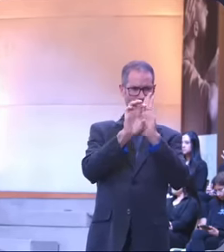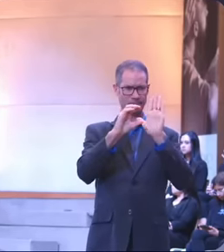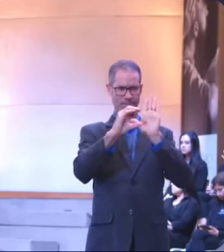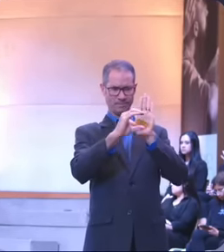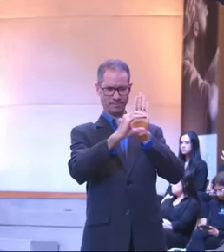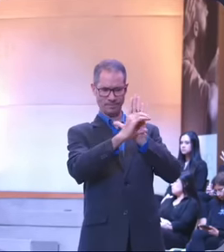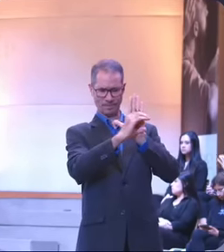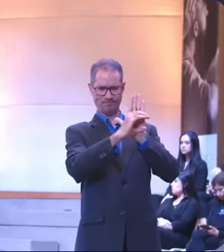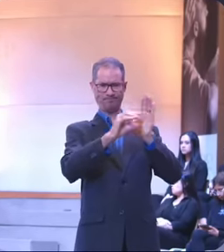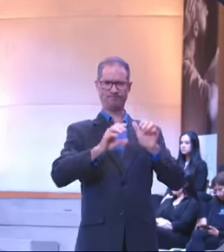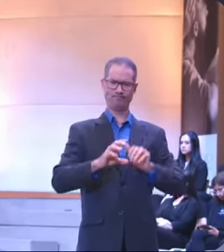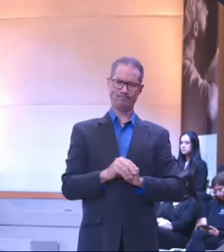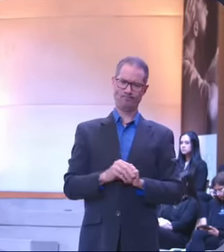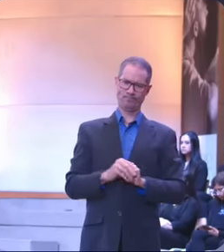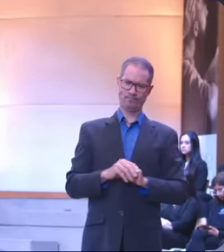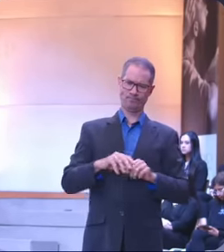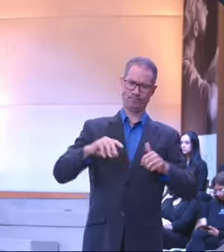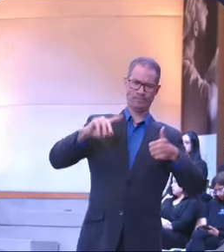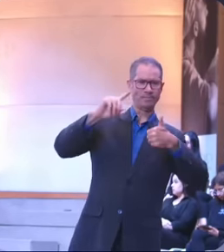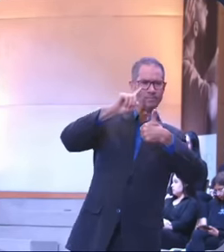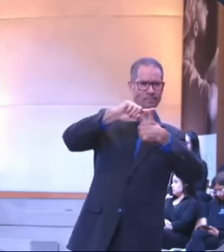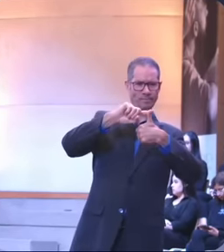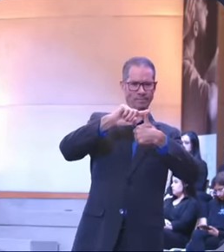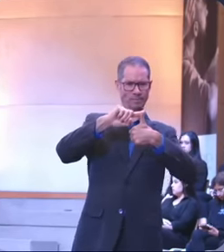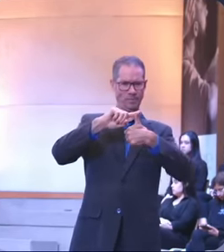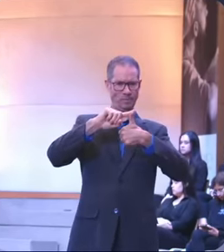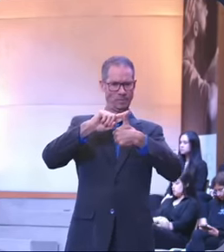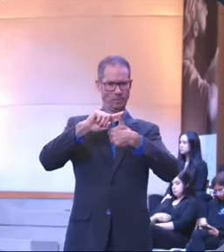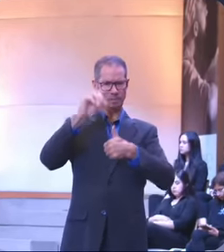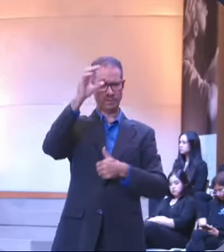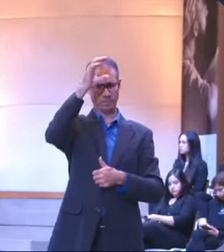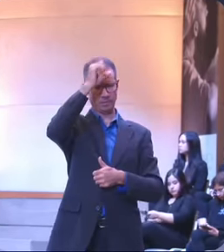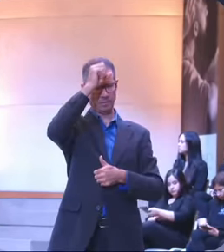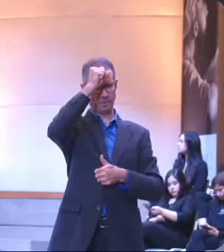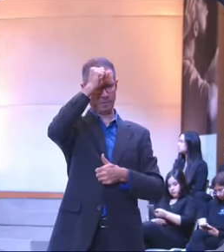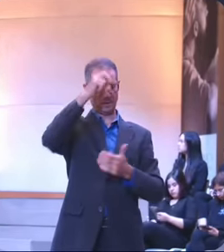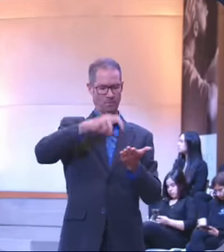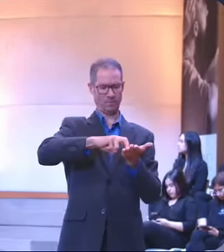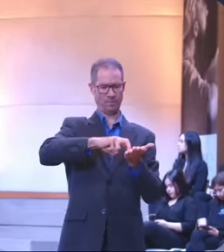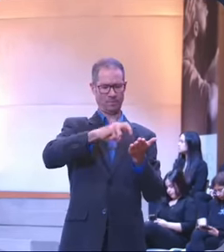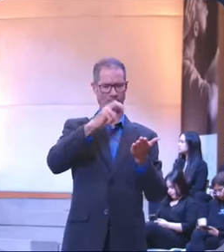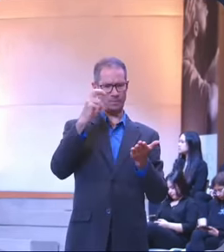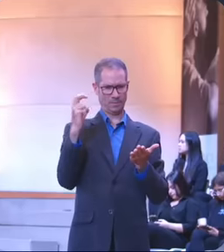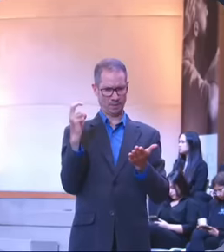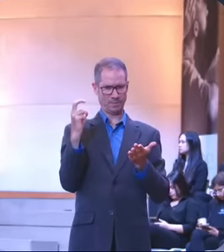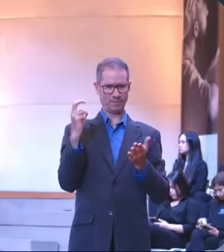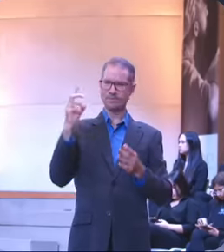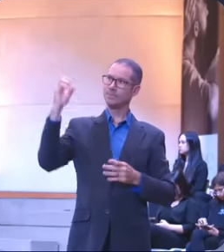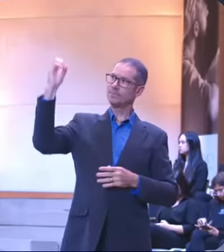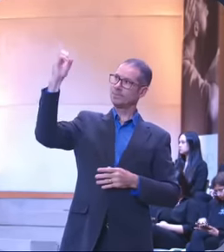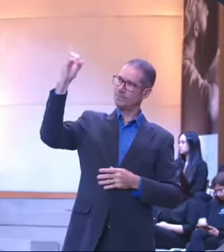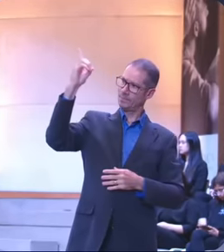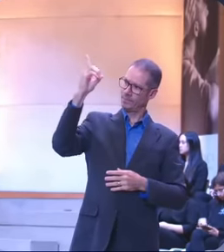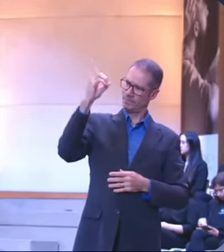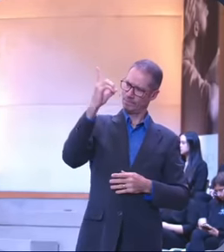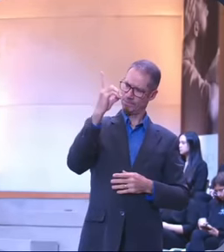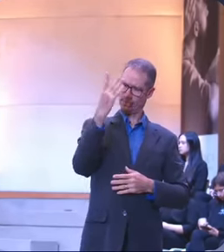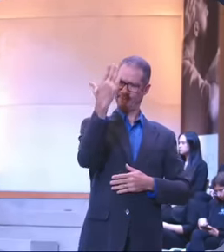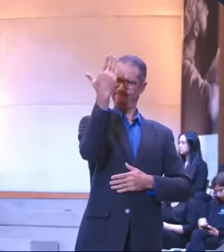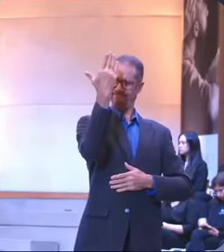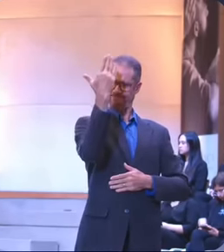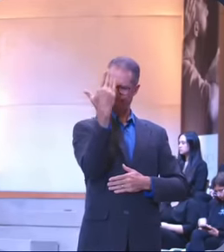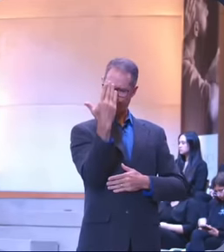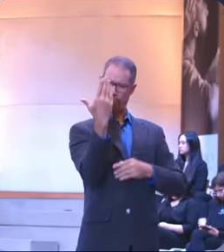capítulos. E a primeira coisa que a gente aprendeu hoje pela manhã é que é na presença de